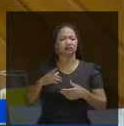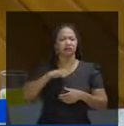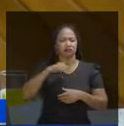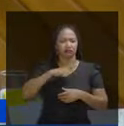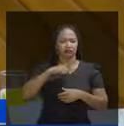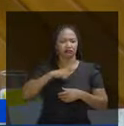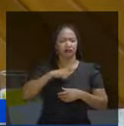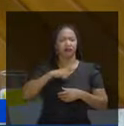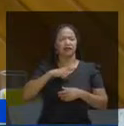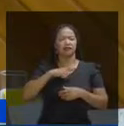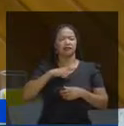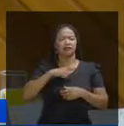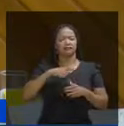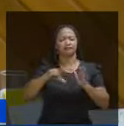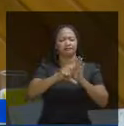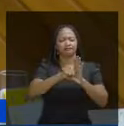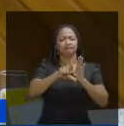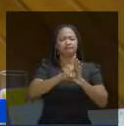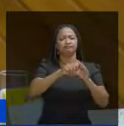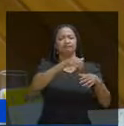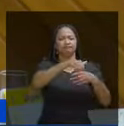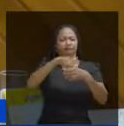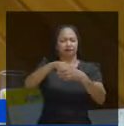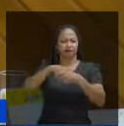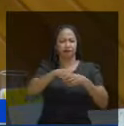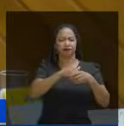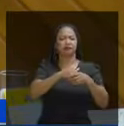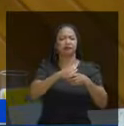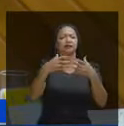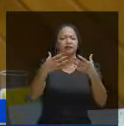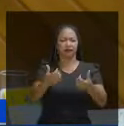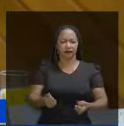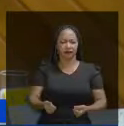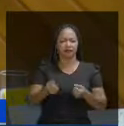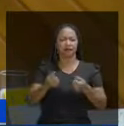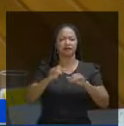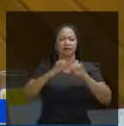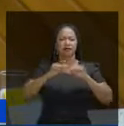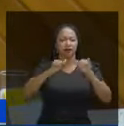disciplina no artigo 36 da Lei das Eleições, que permite a